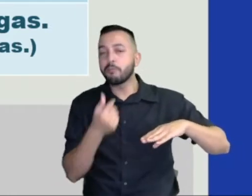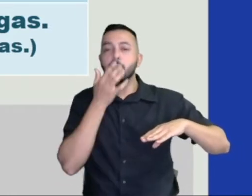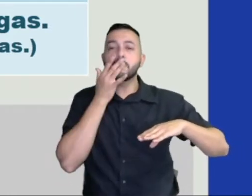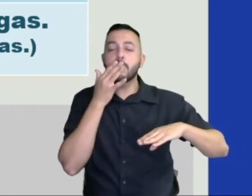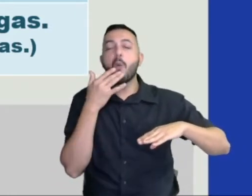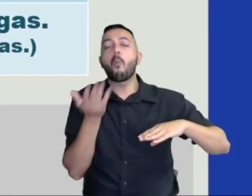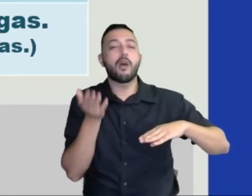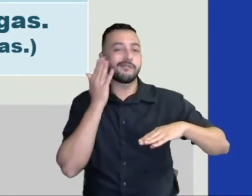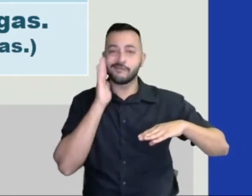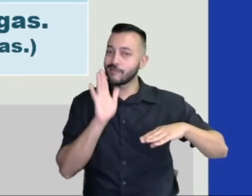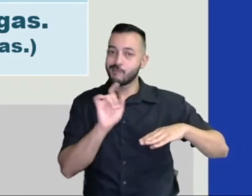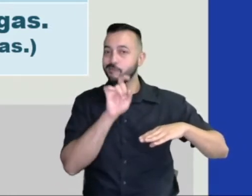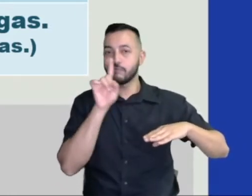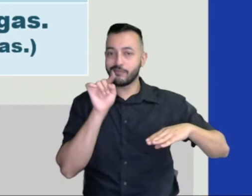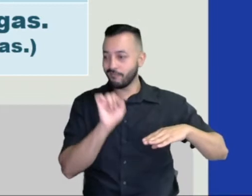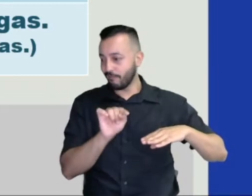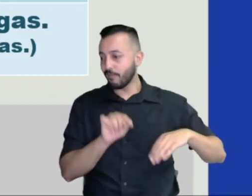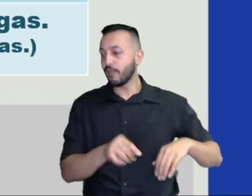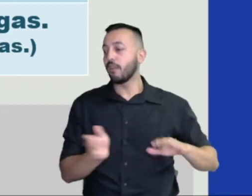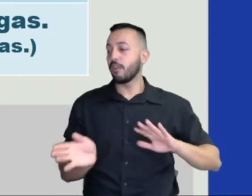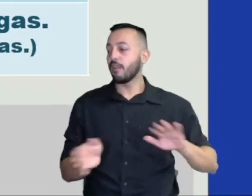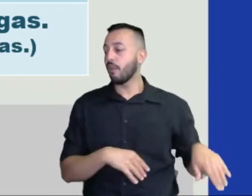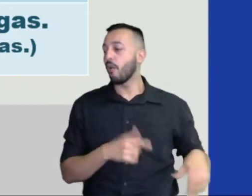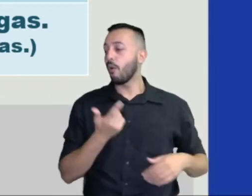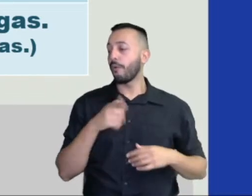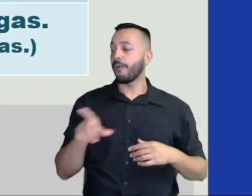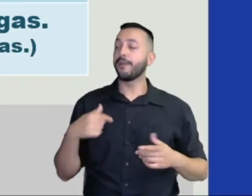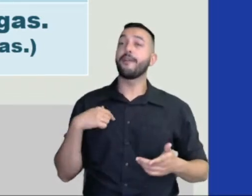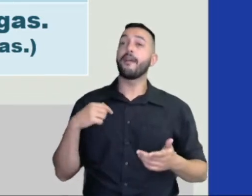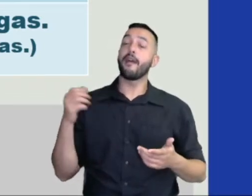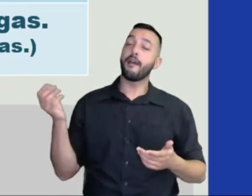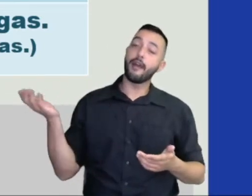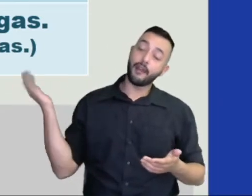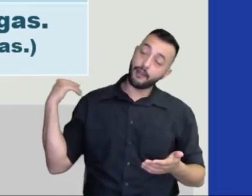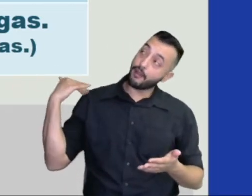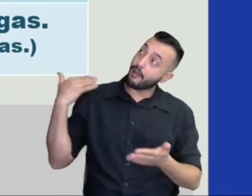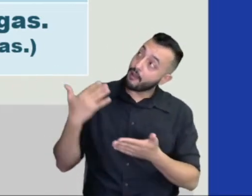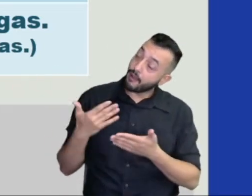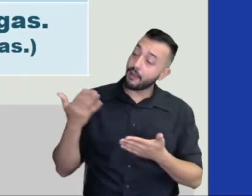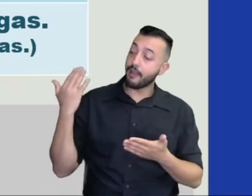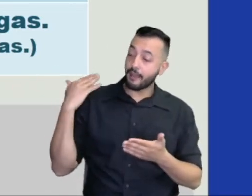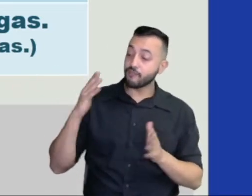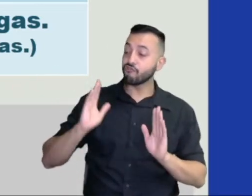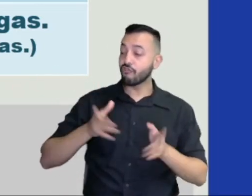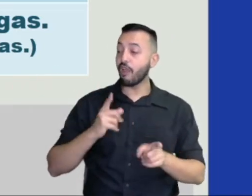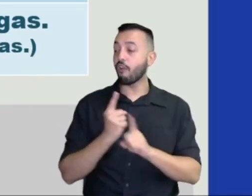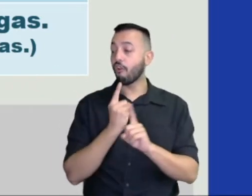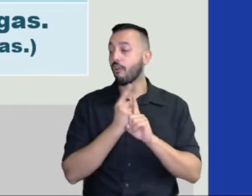Recentemente encontrei com umas amigas. Recentemente me encontrei com umas